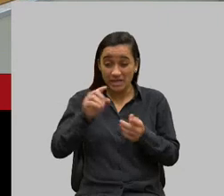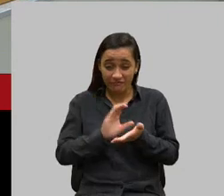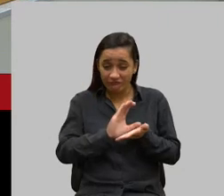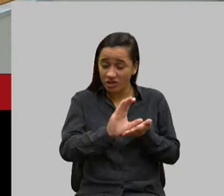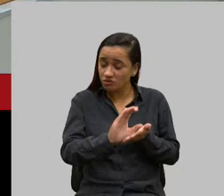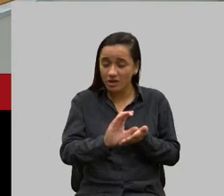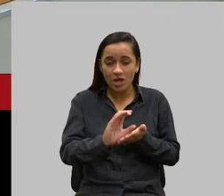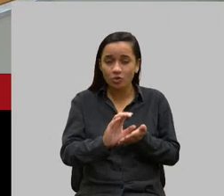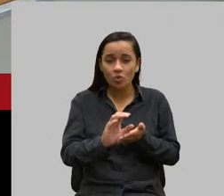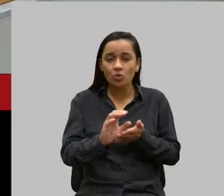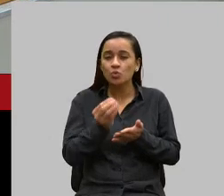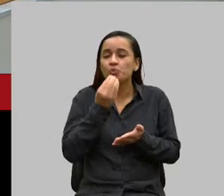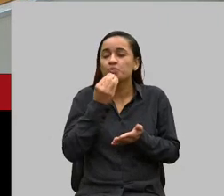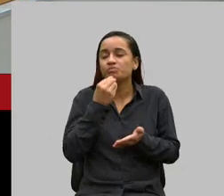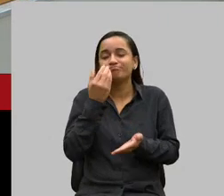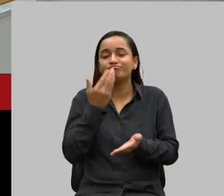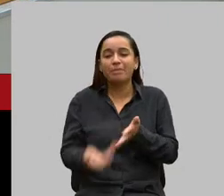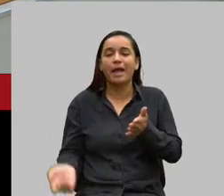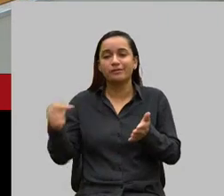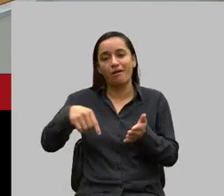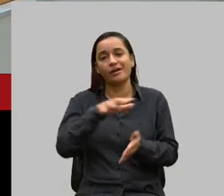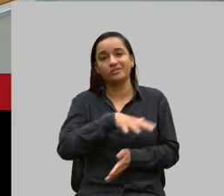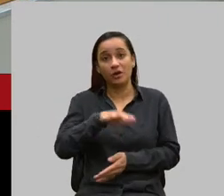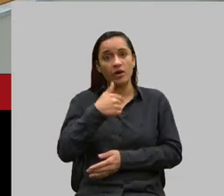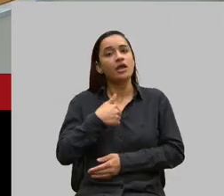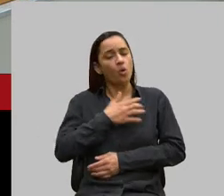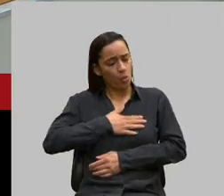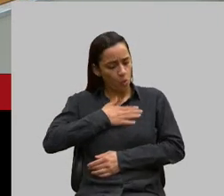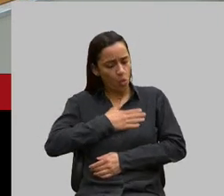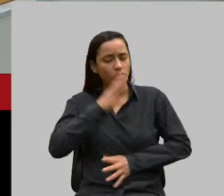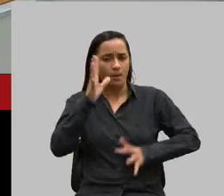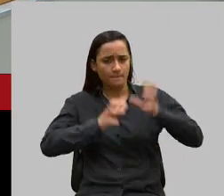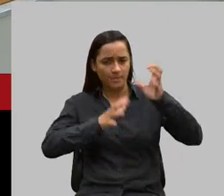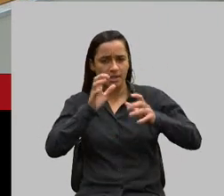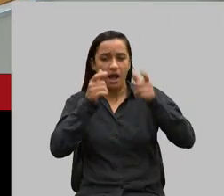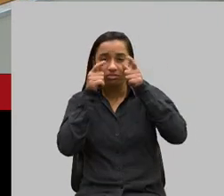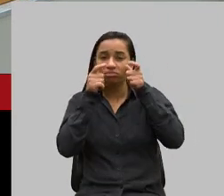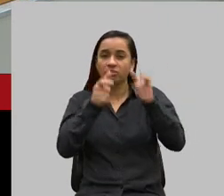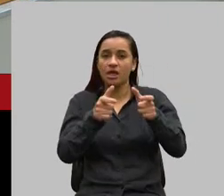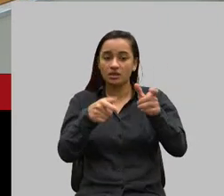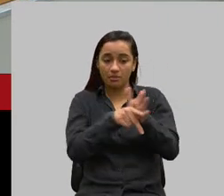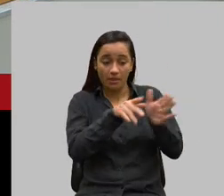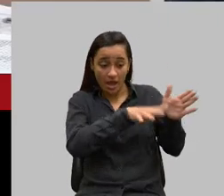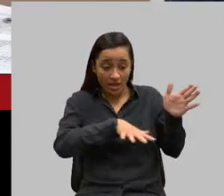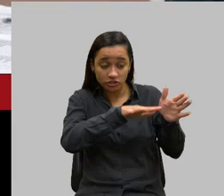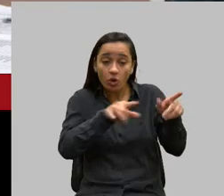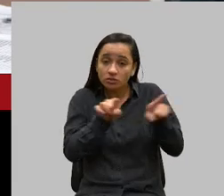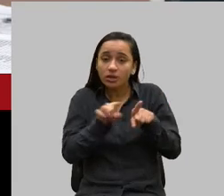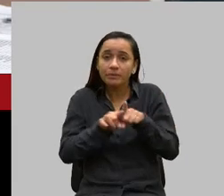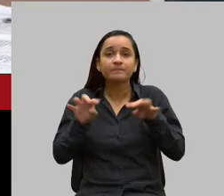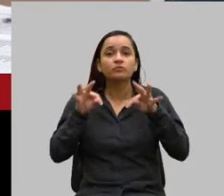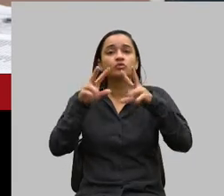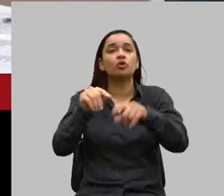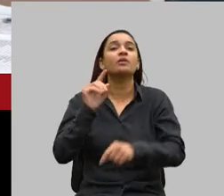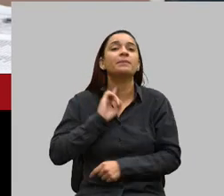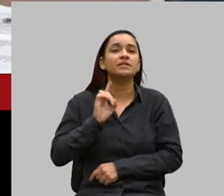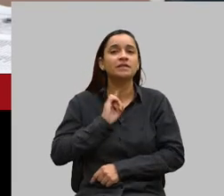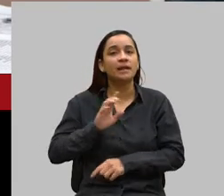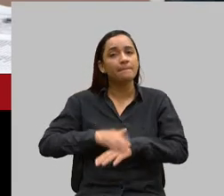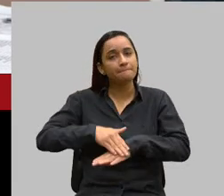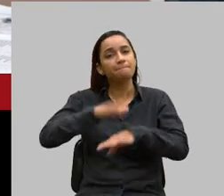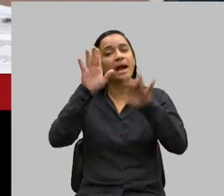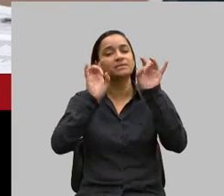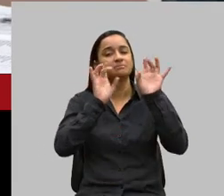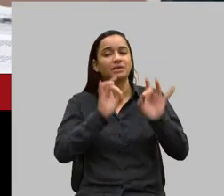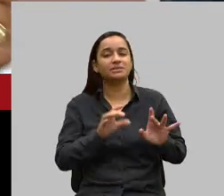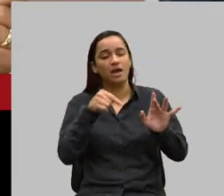região e uma coisa que eu sou boa que é de brigar pelos interesses não só da minha região mas de toda Minas Gerais mas em especial por essa região